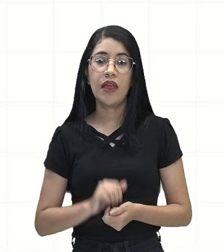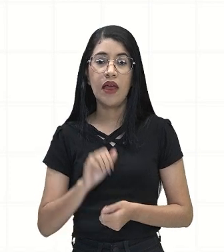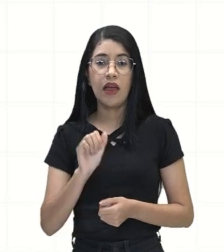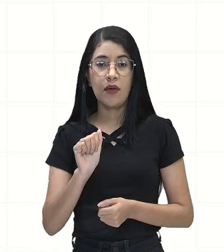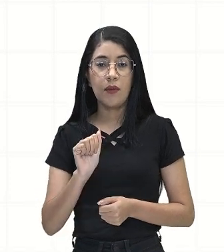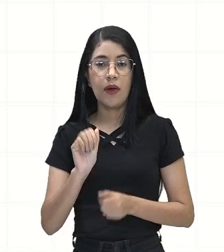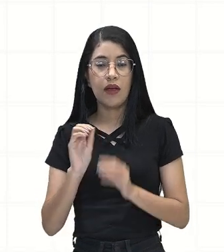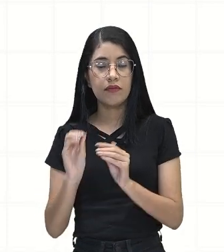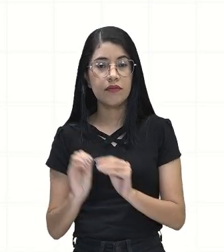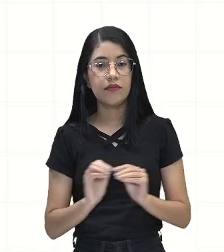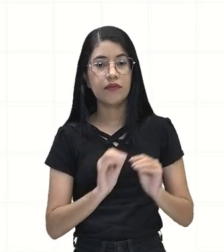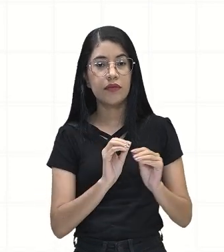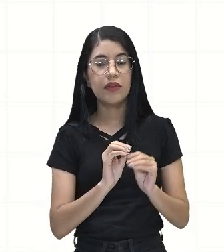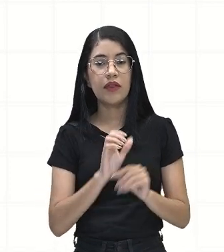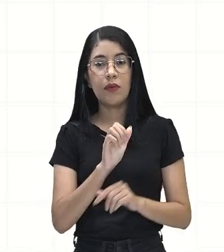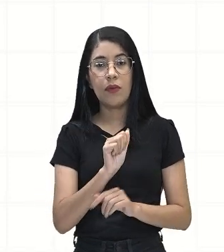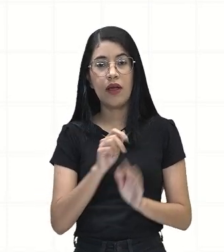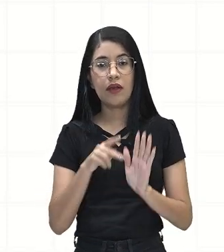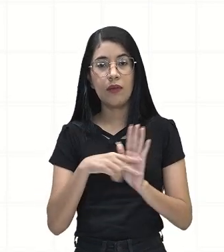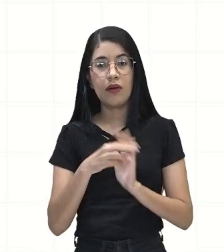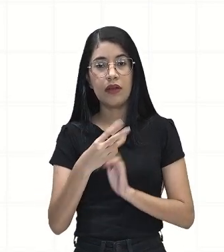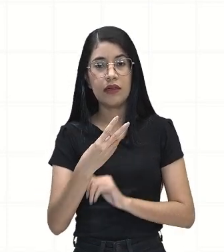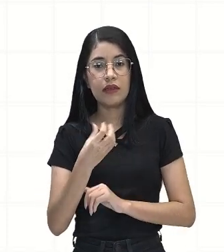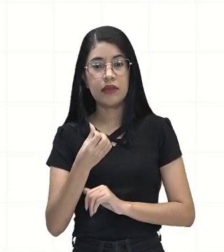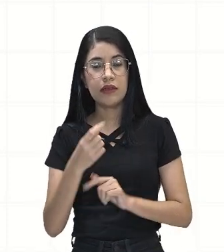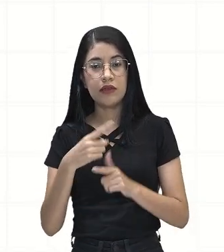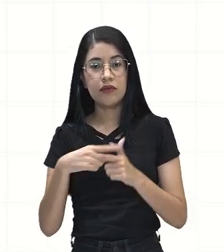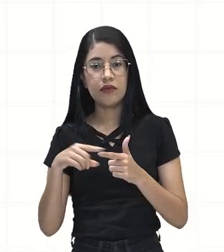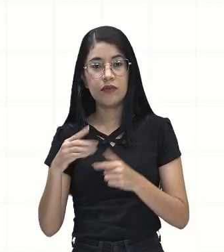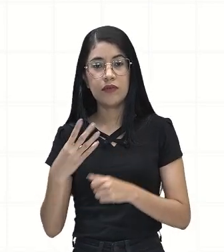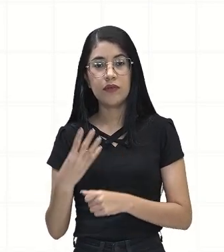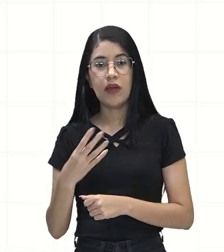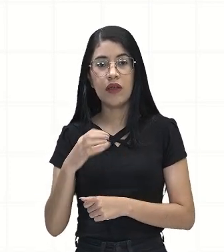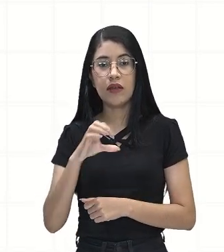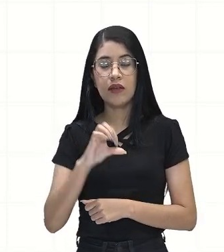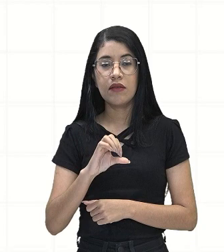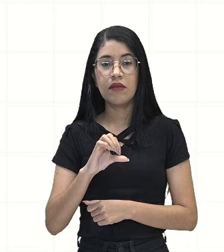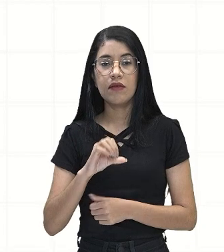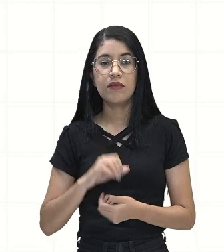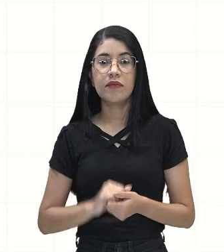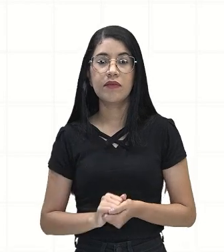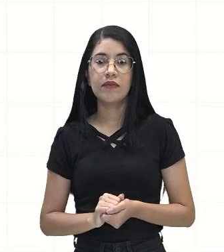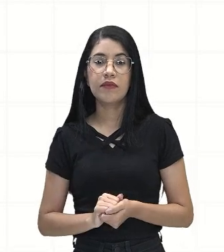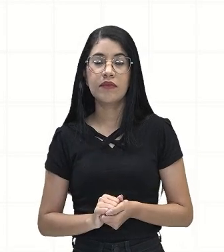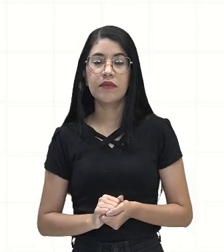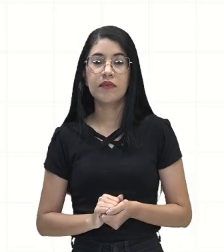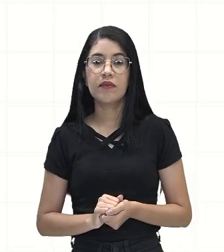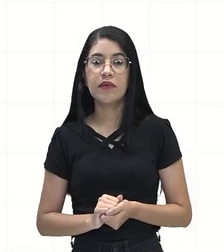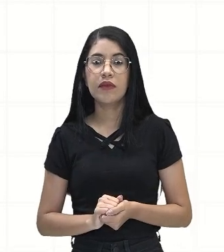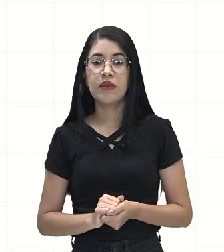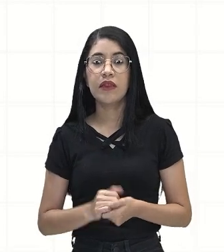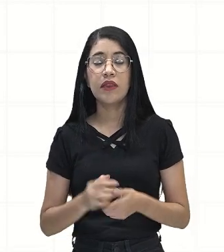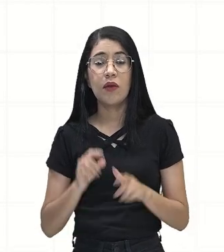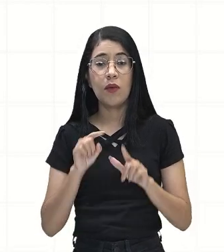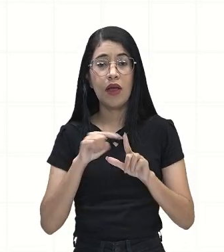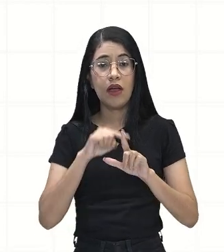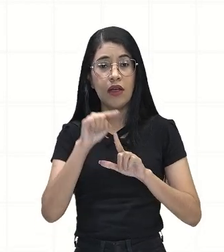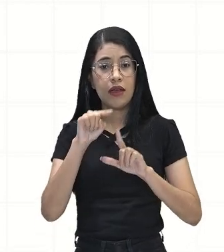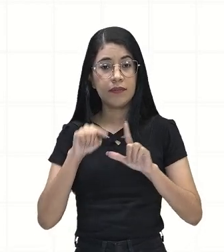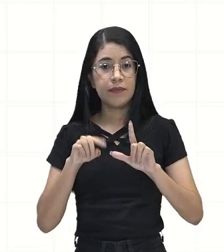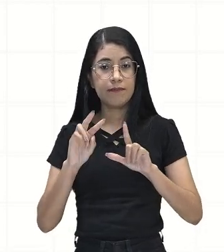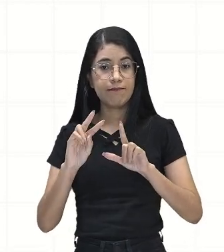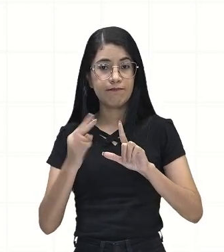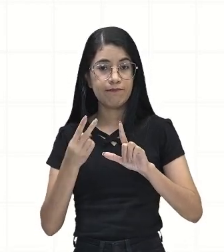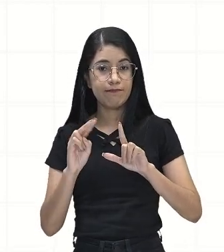Então, 36 dividido por 4 é igual a 9. Ou seja, eu sei que esse tamanho todo aqui,